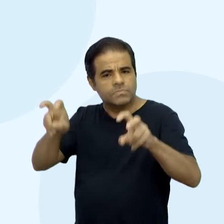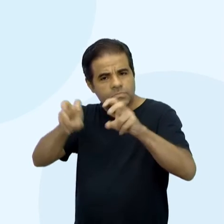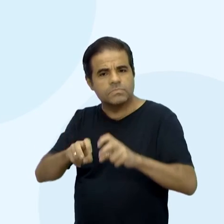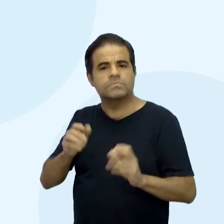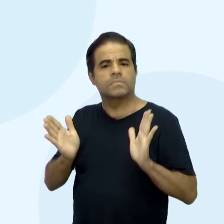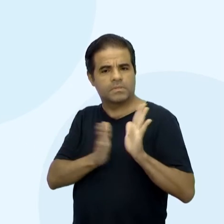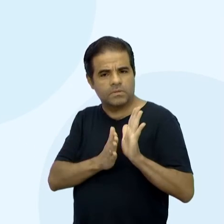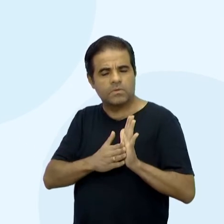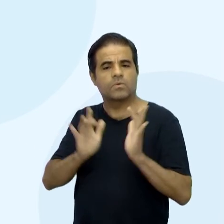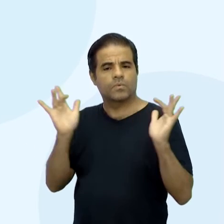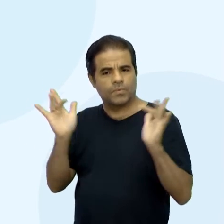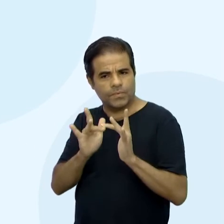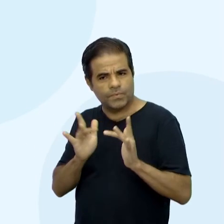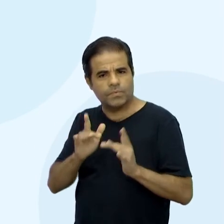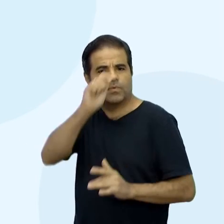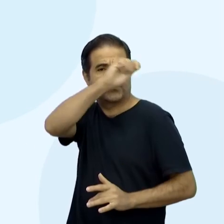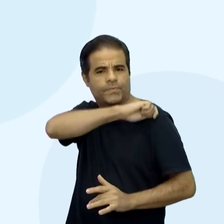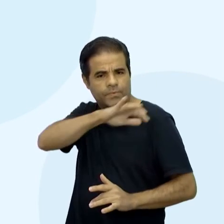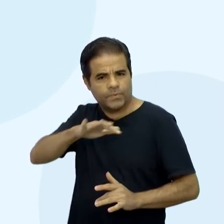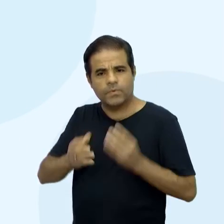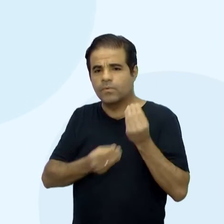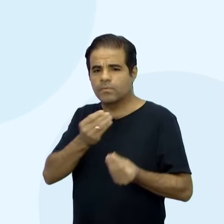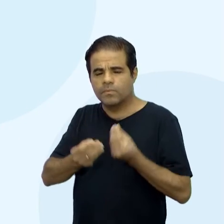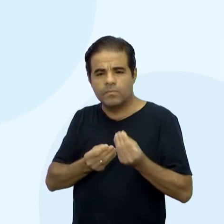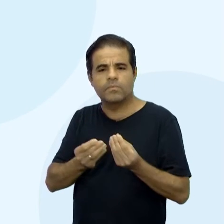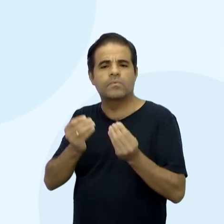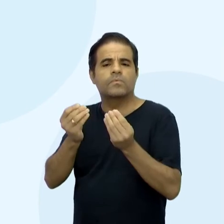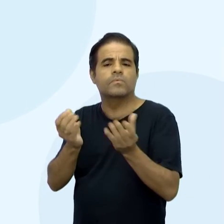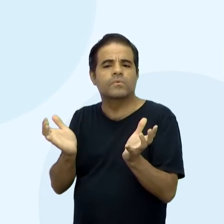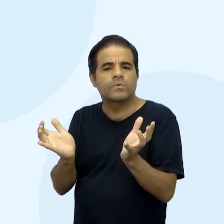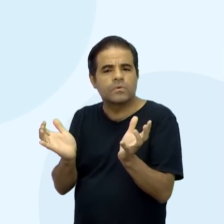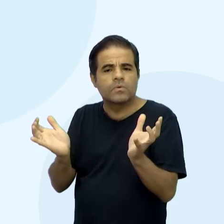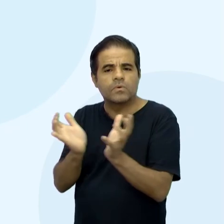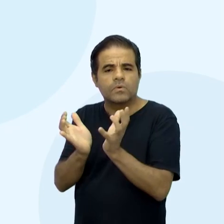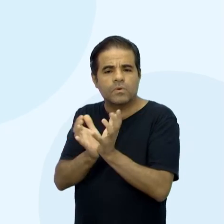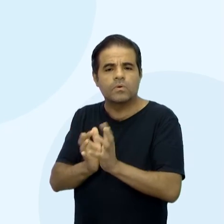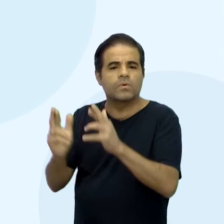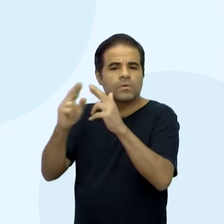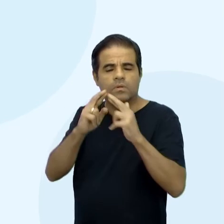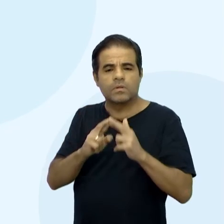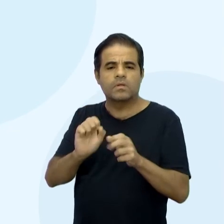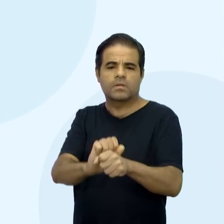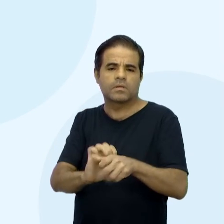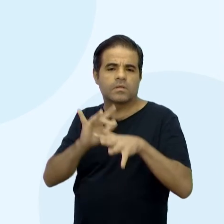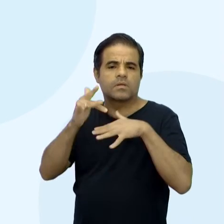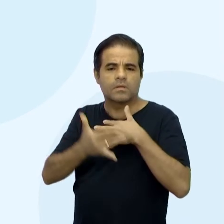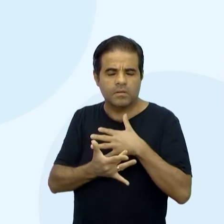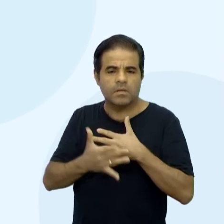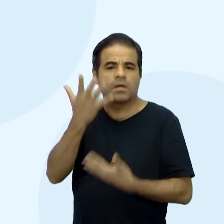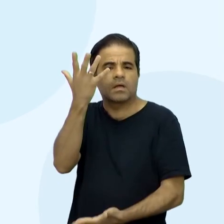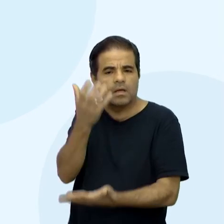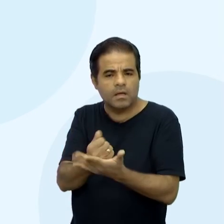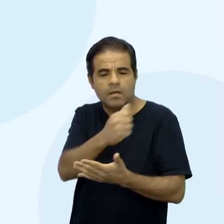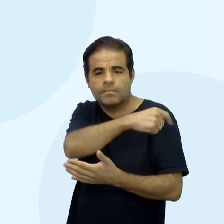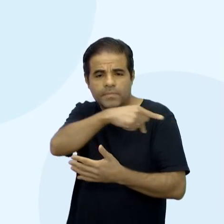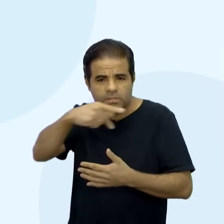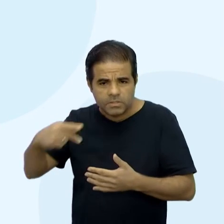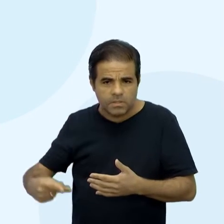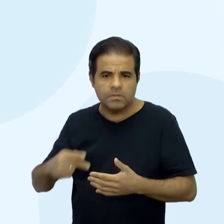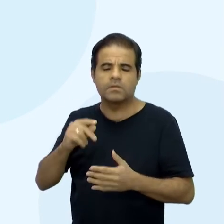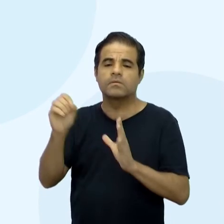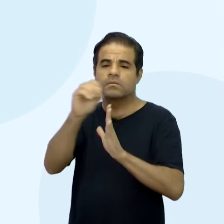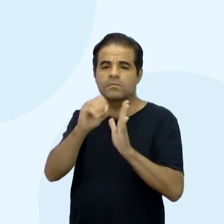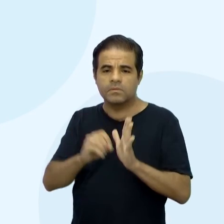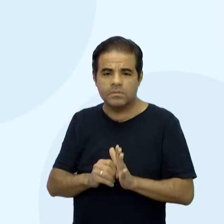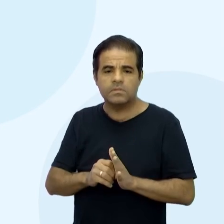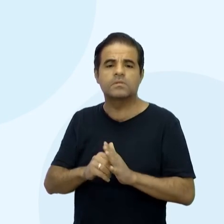para estabelecer o contato com alunos, como, por exemplo, grupos em redes sociais, aplicativo